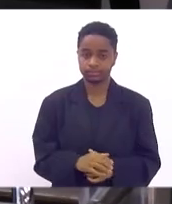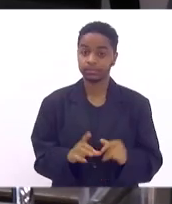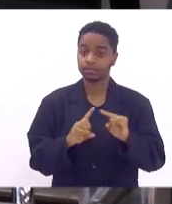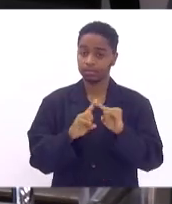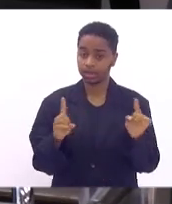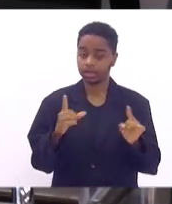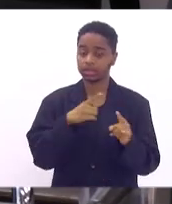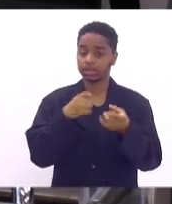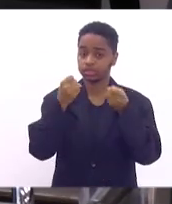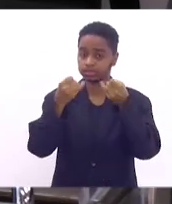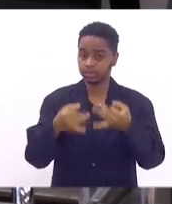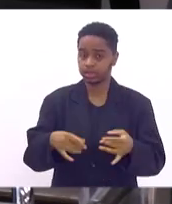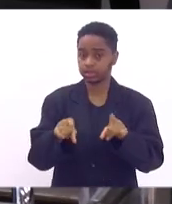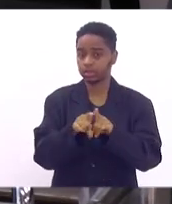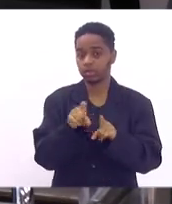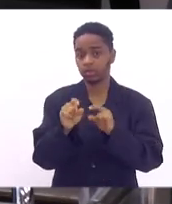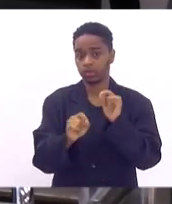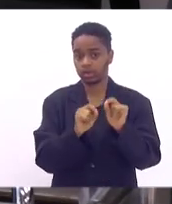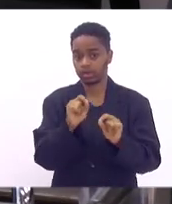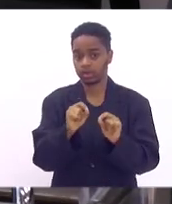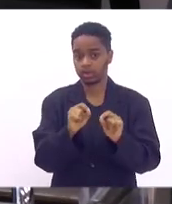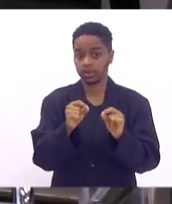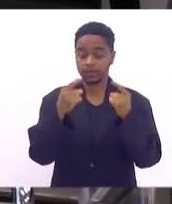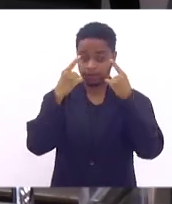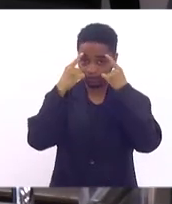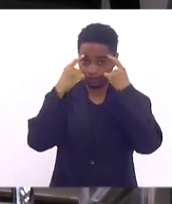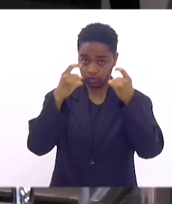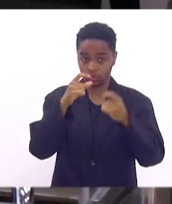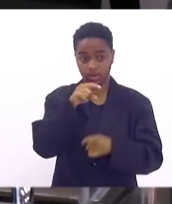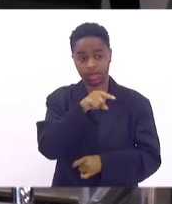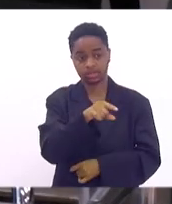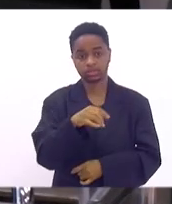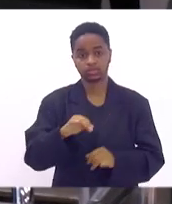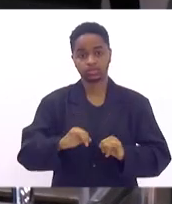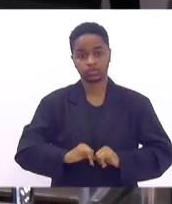uma justificativa, que é essa violência que ela vem sofrendo.